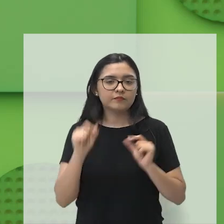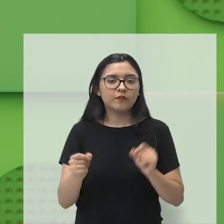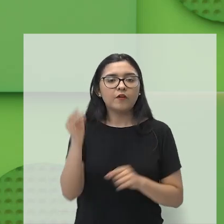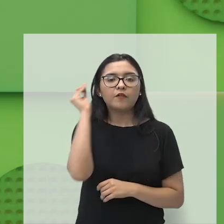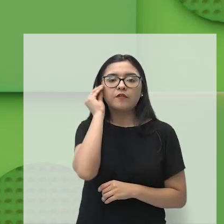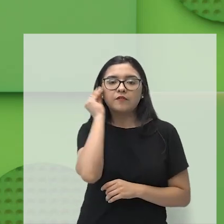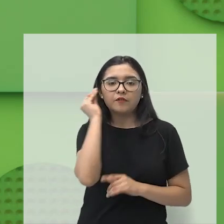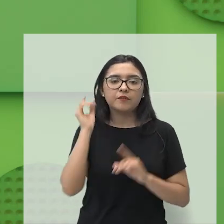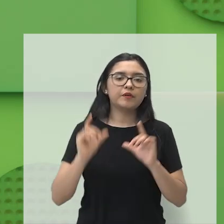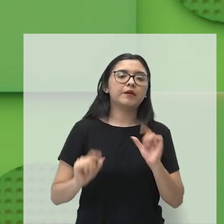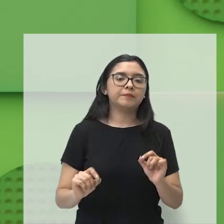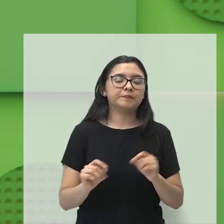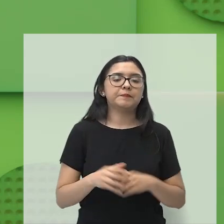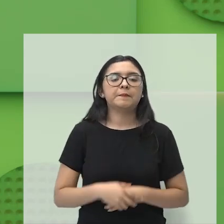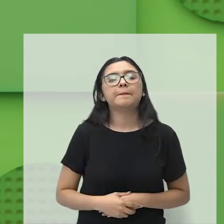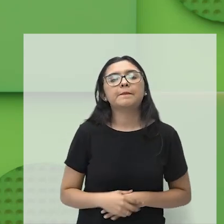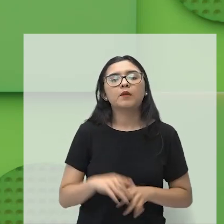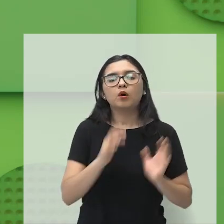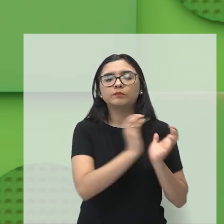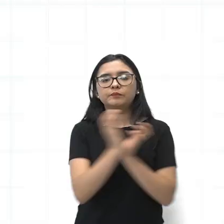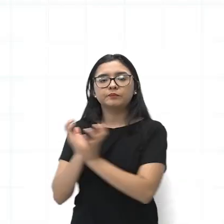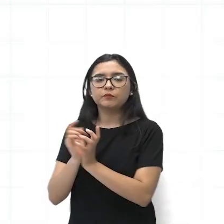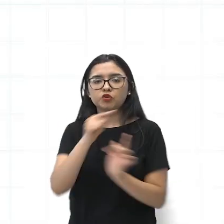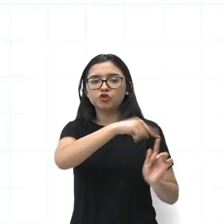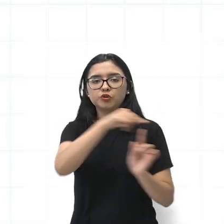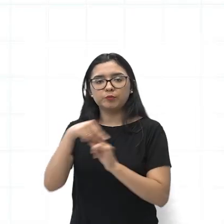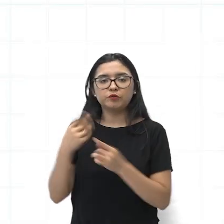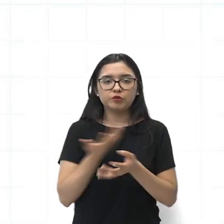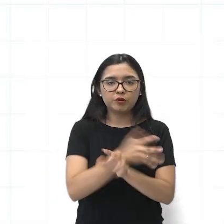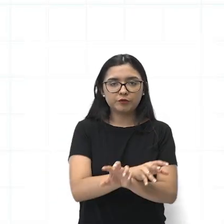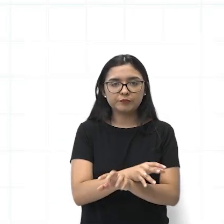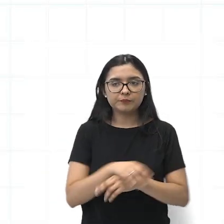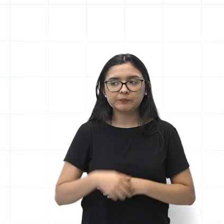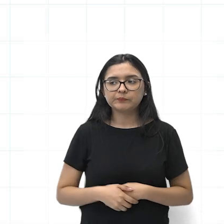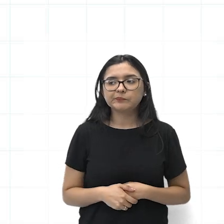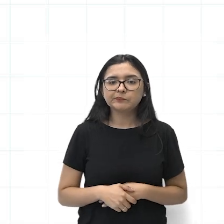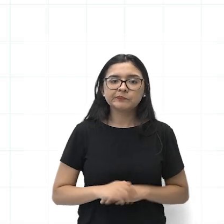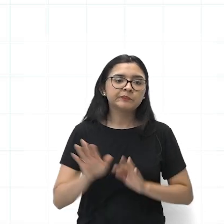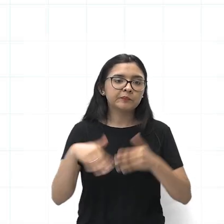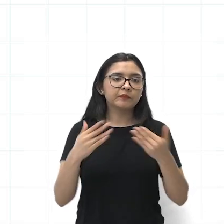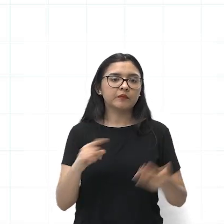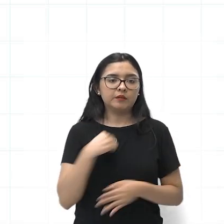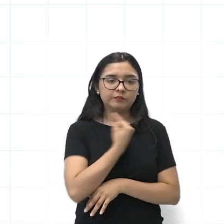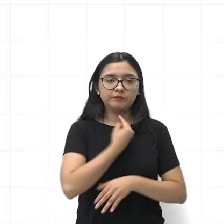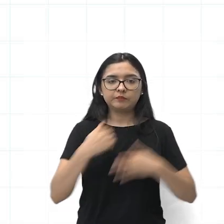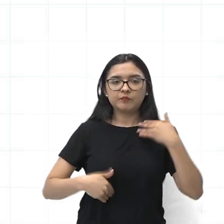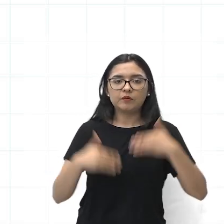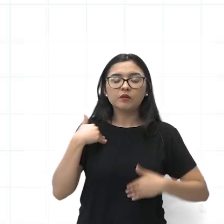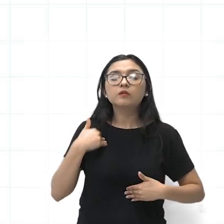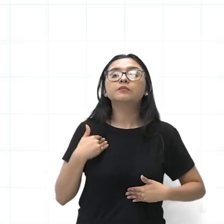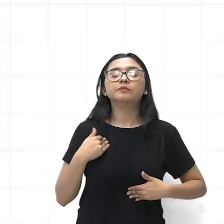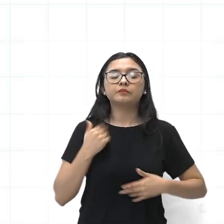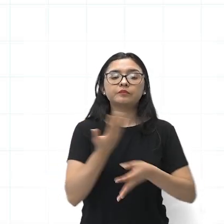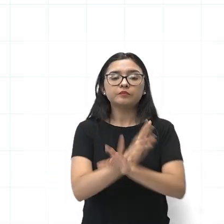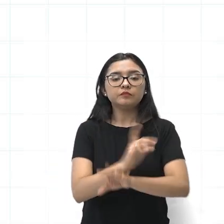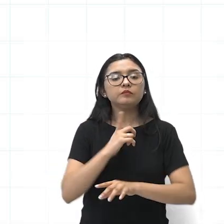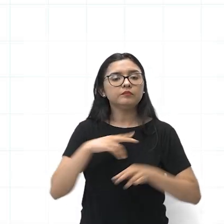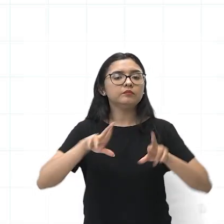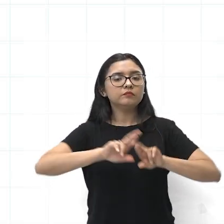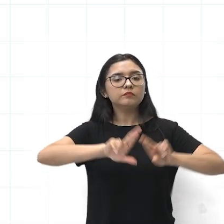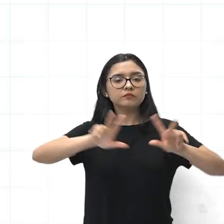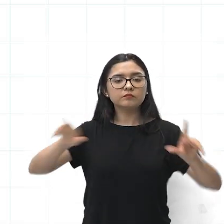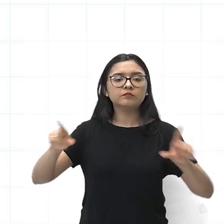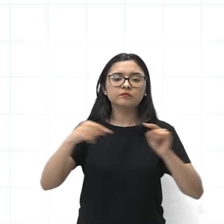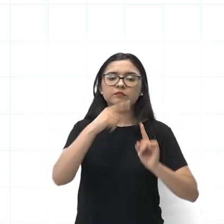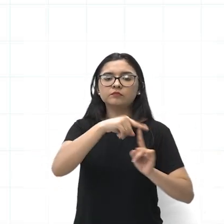curiosidade, vamos agora observar a classificação dos ossos. No nosso esqueleto, encontramos ossos de